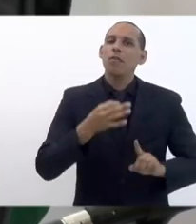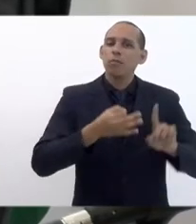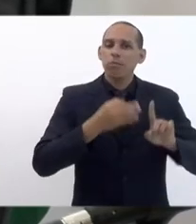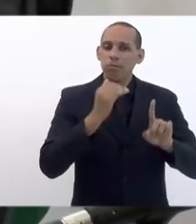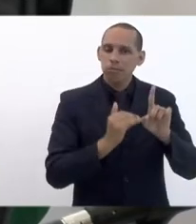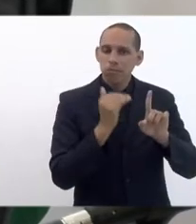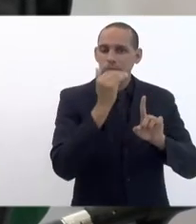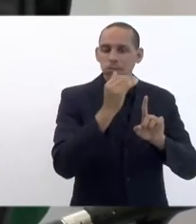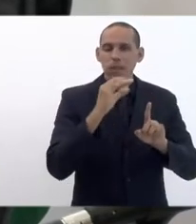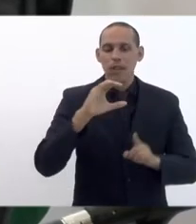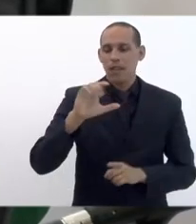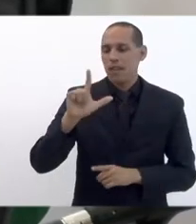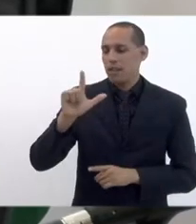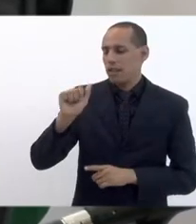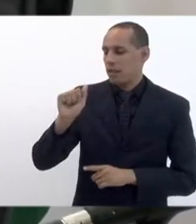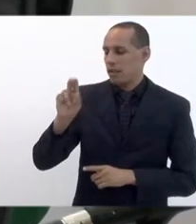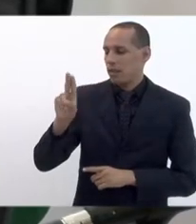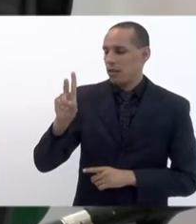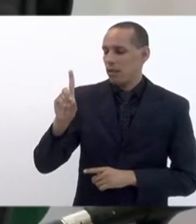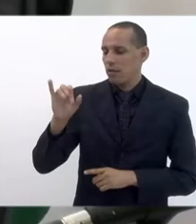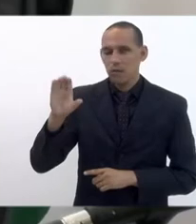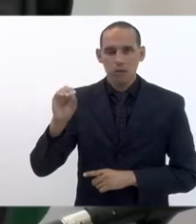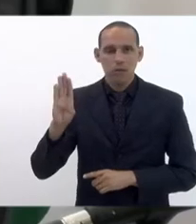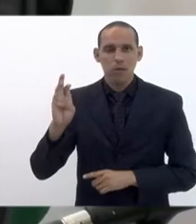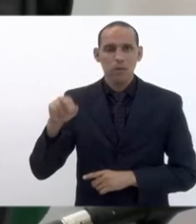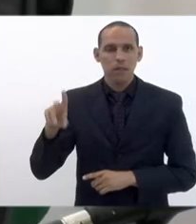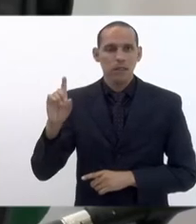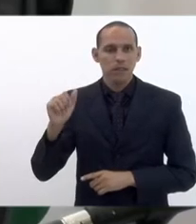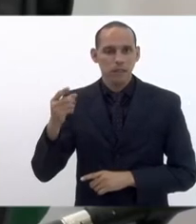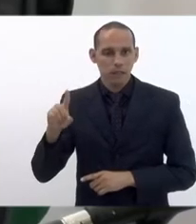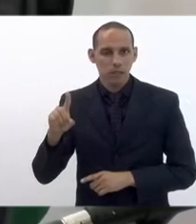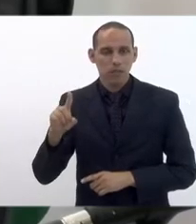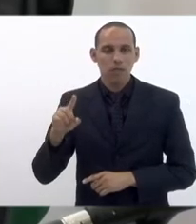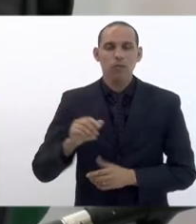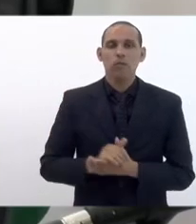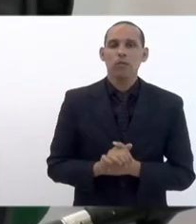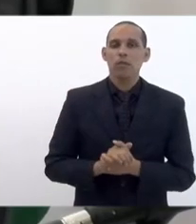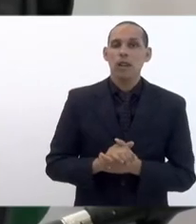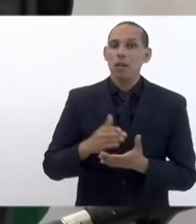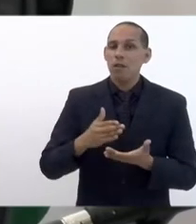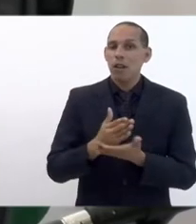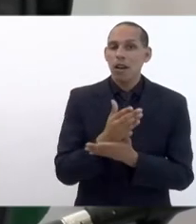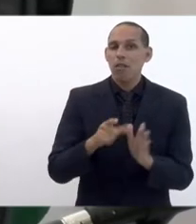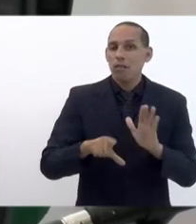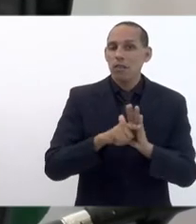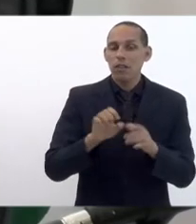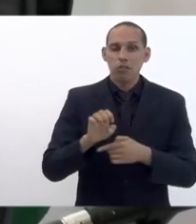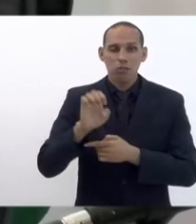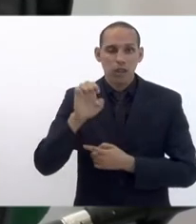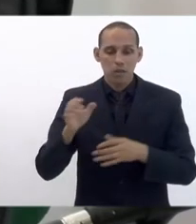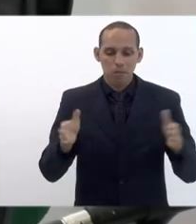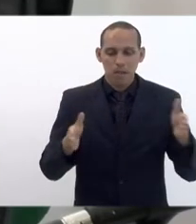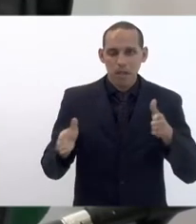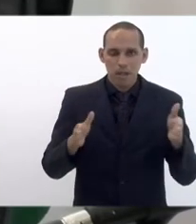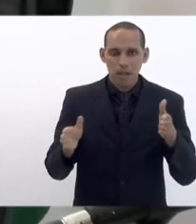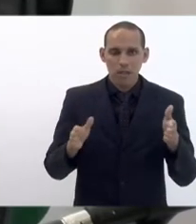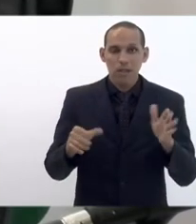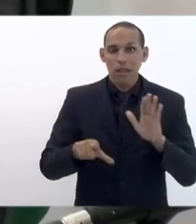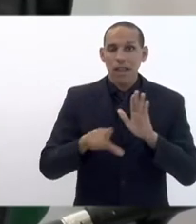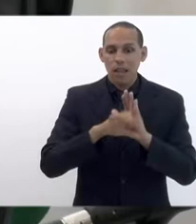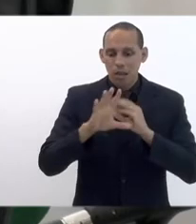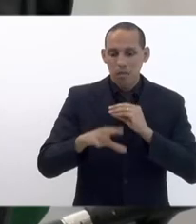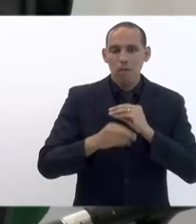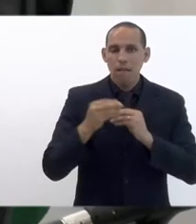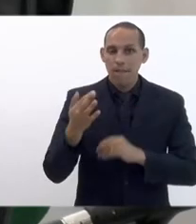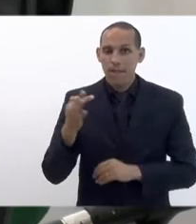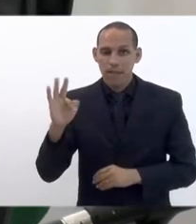Cláudio Brandão. Aprovação de uma lei estadual dentro de um período específico, determinado por lei complementar